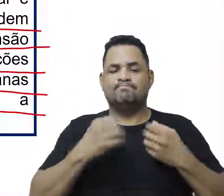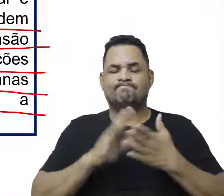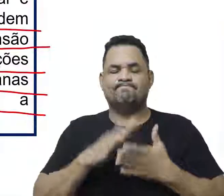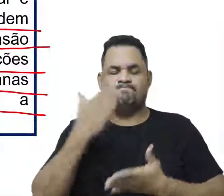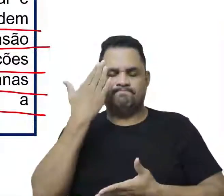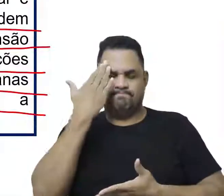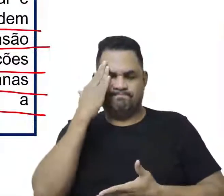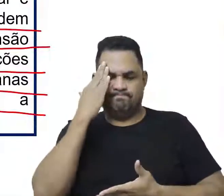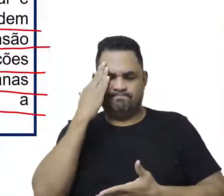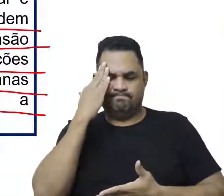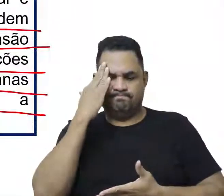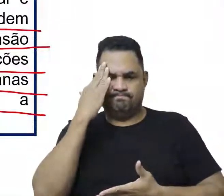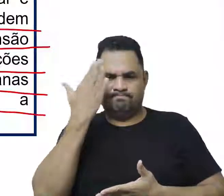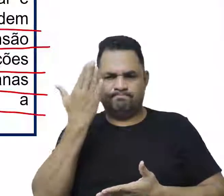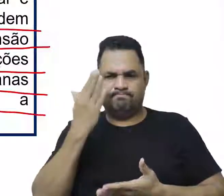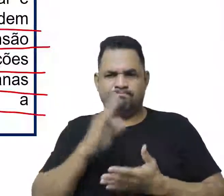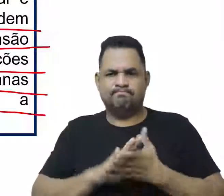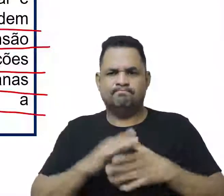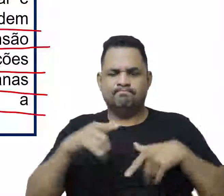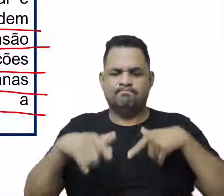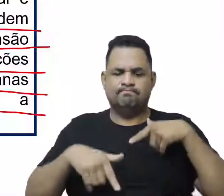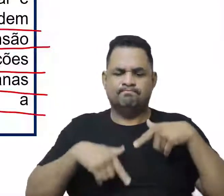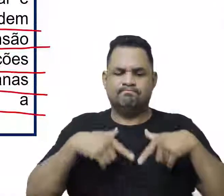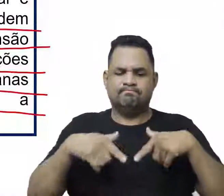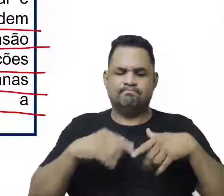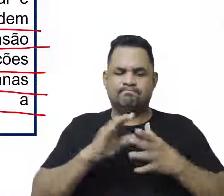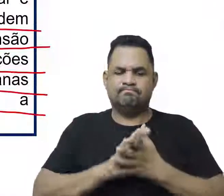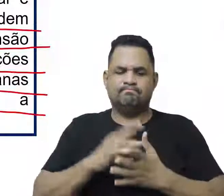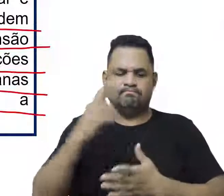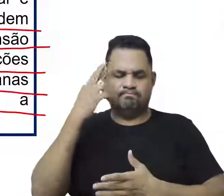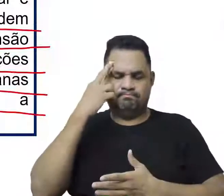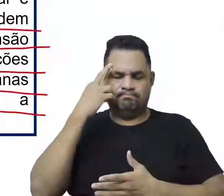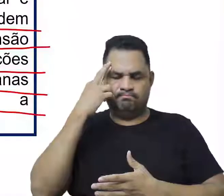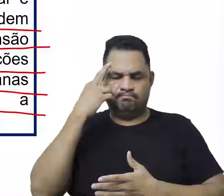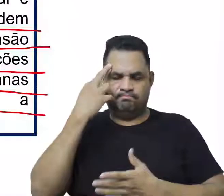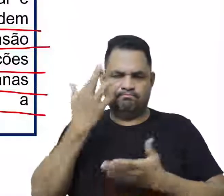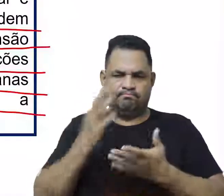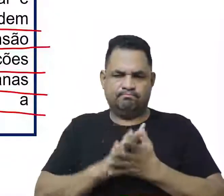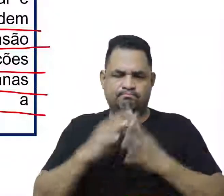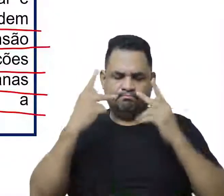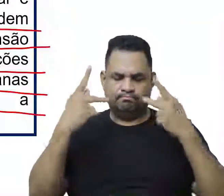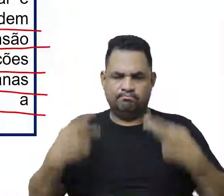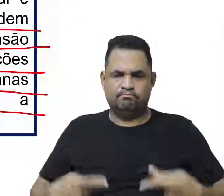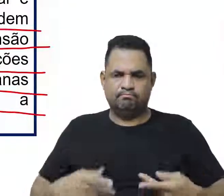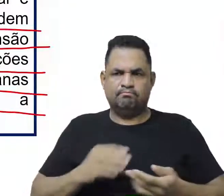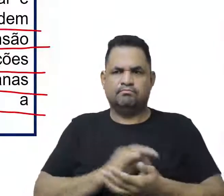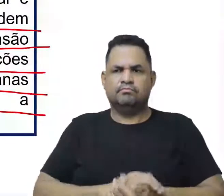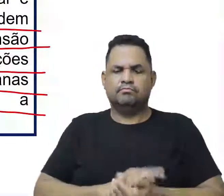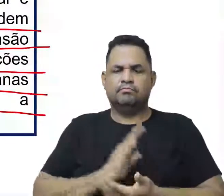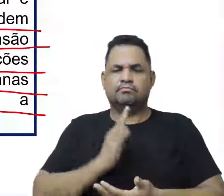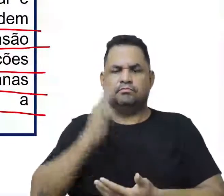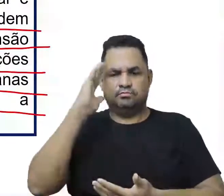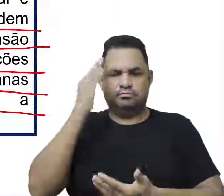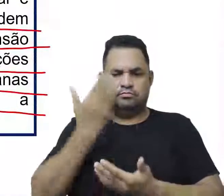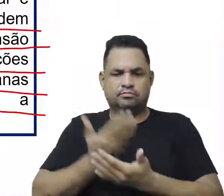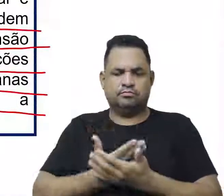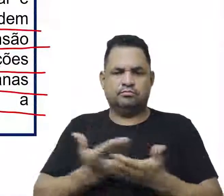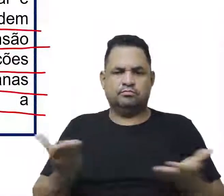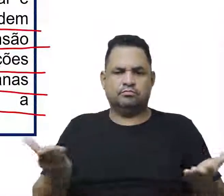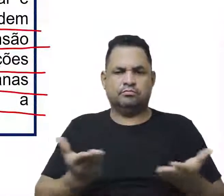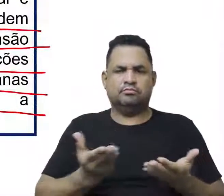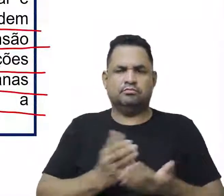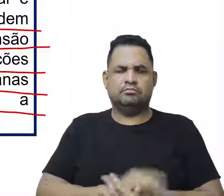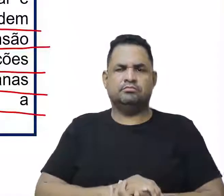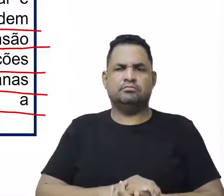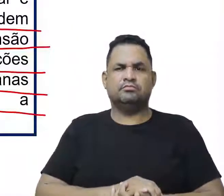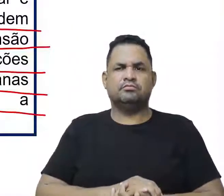compreensão das ações Racionais humanas que impulsionam o verbo ele já acredita nessas ações